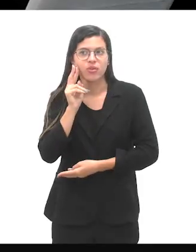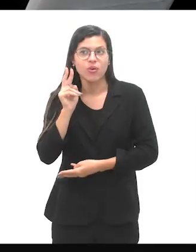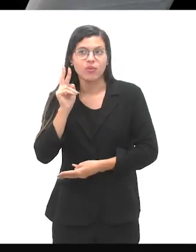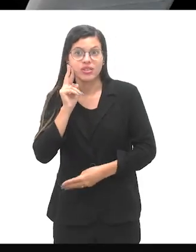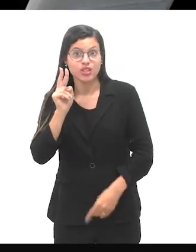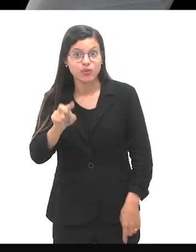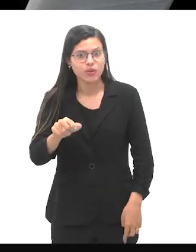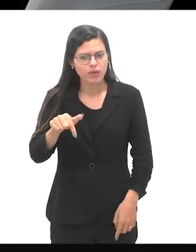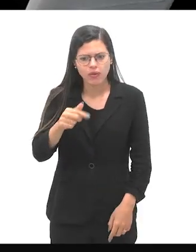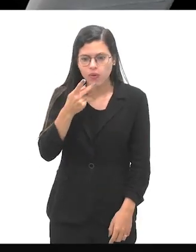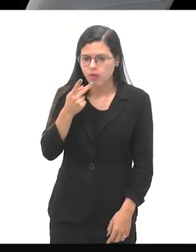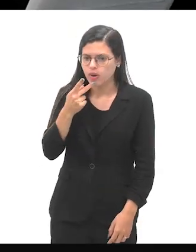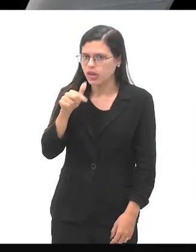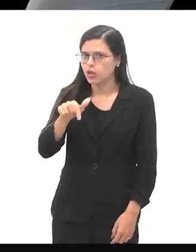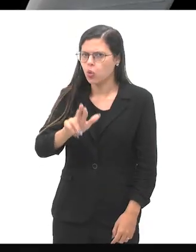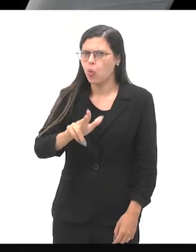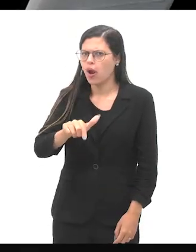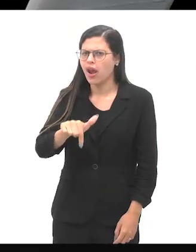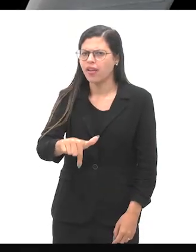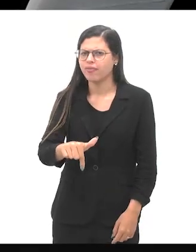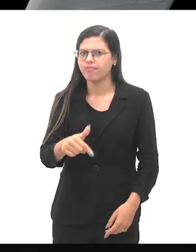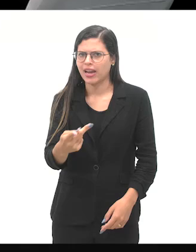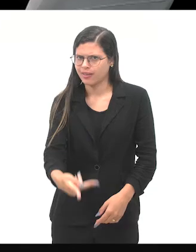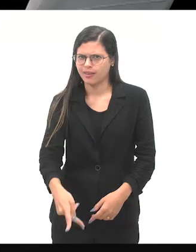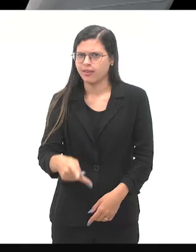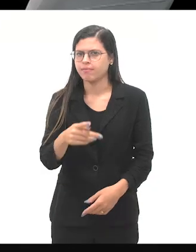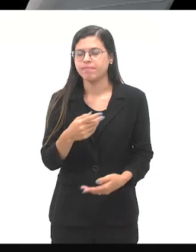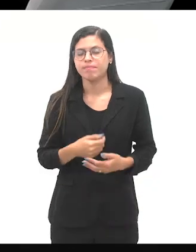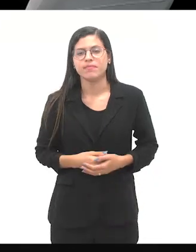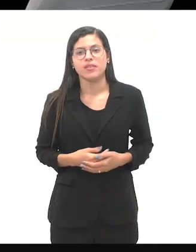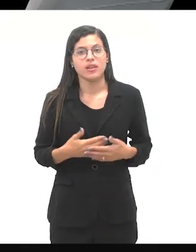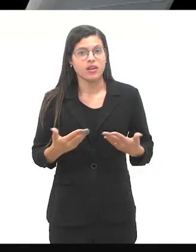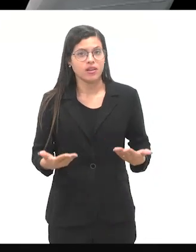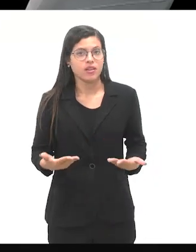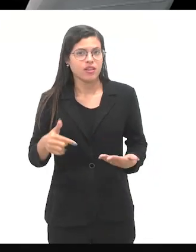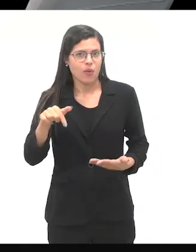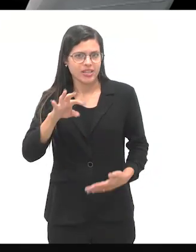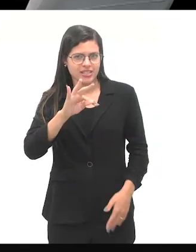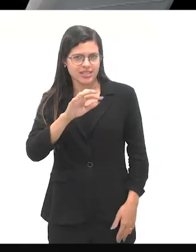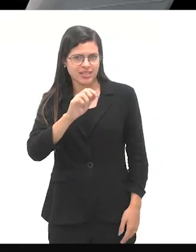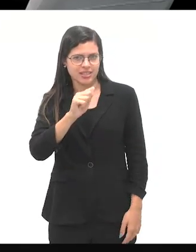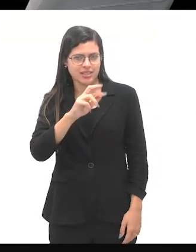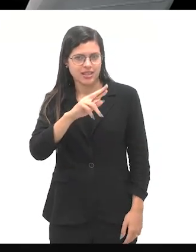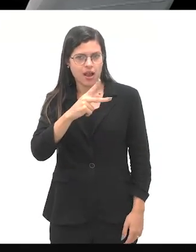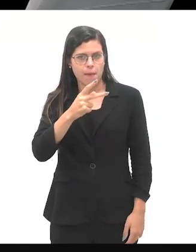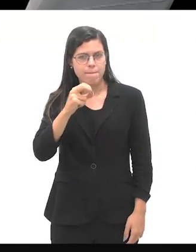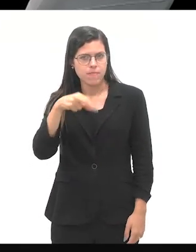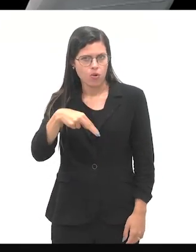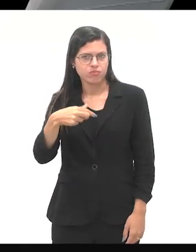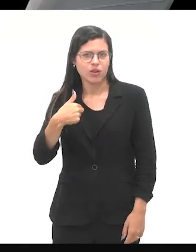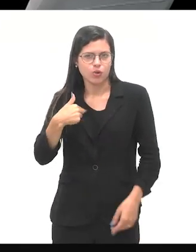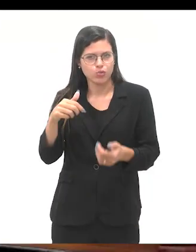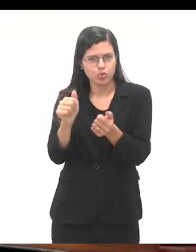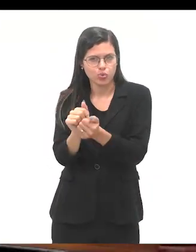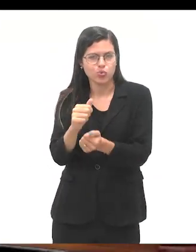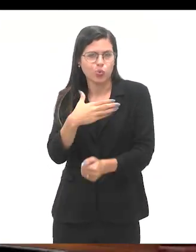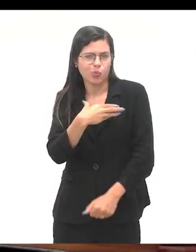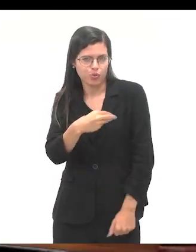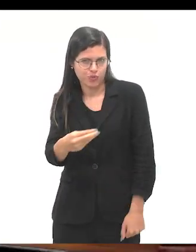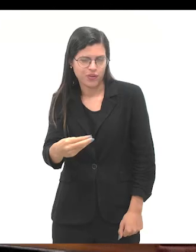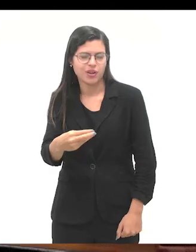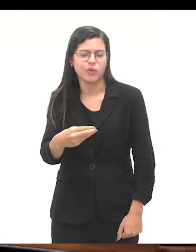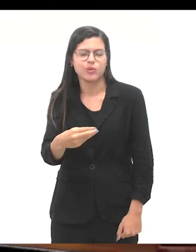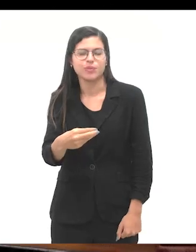tarpão, o que vocês falaram? Opa, esse aqui não é daqui. Ou não? Quando veio o tarpão nas nossas redes, inclusive, estava eu e meus filhos, né,